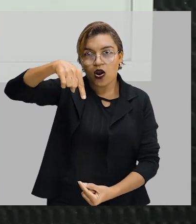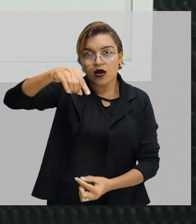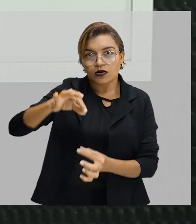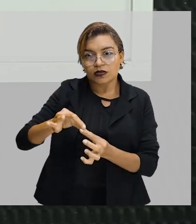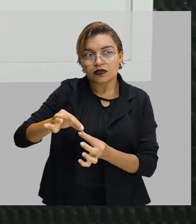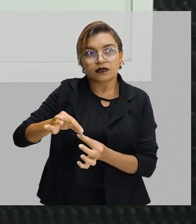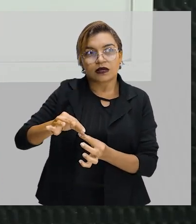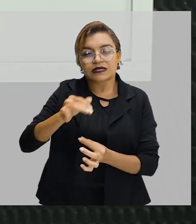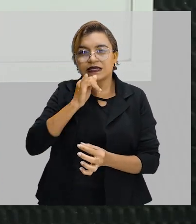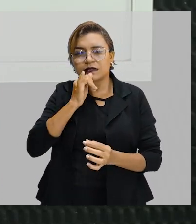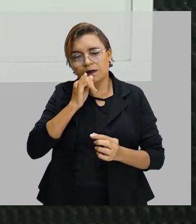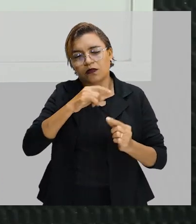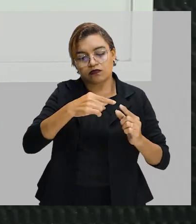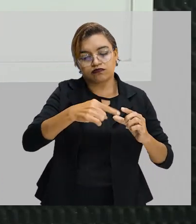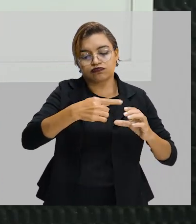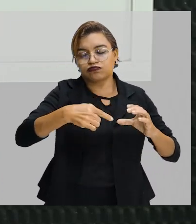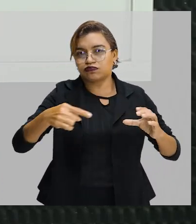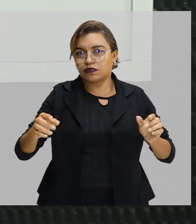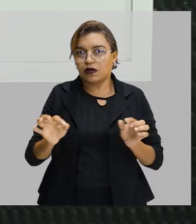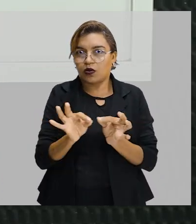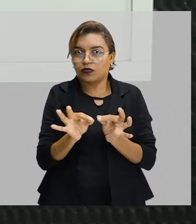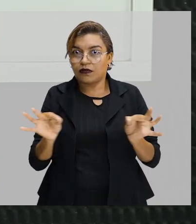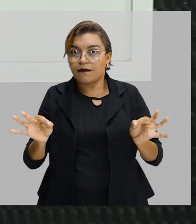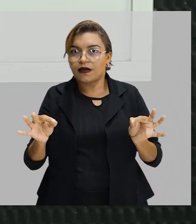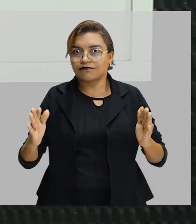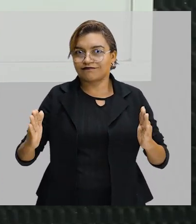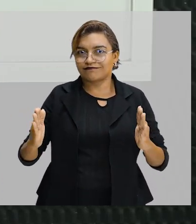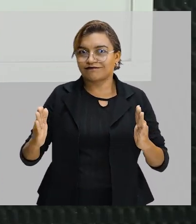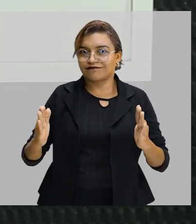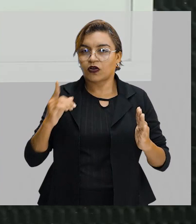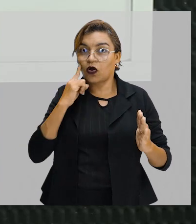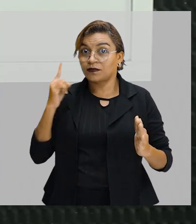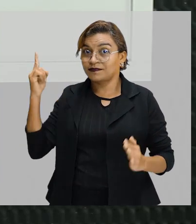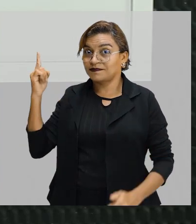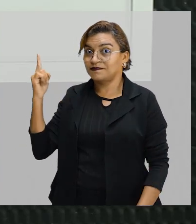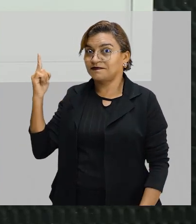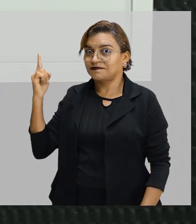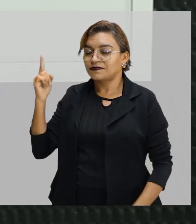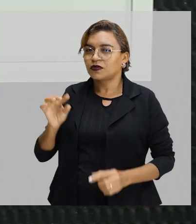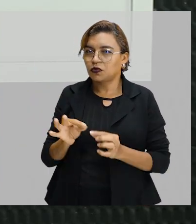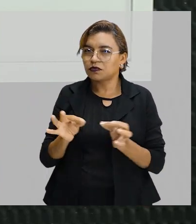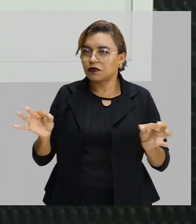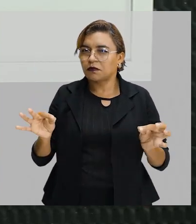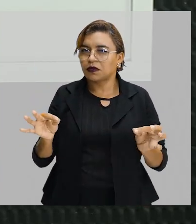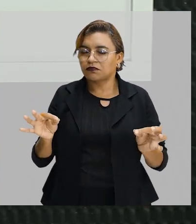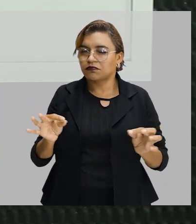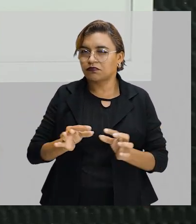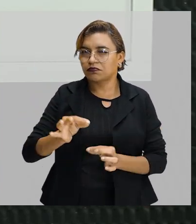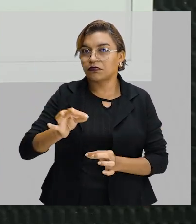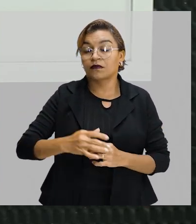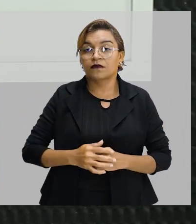expresso aqui, não é? Pelas minhas mãos. Ok?